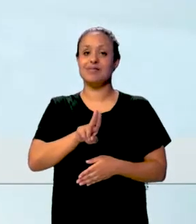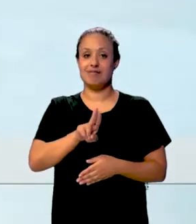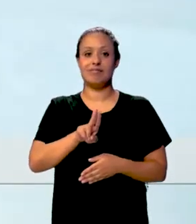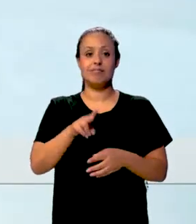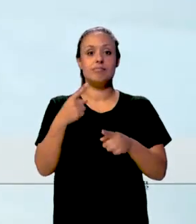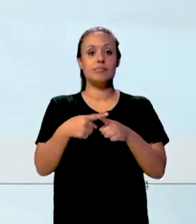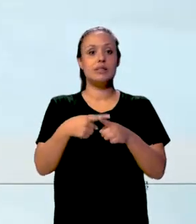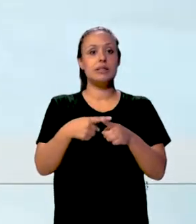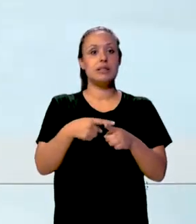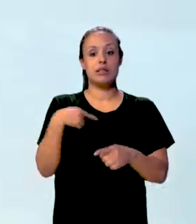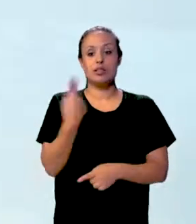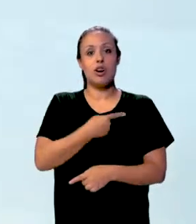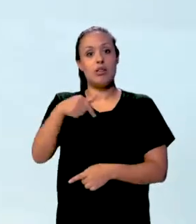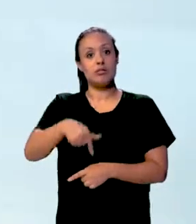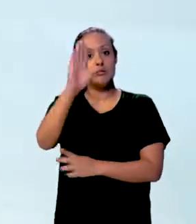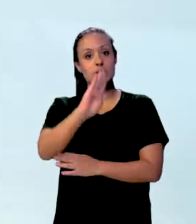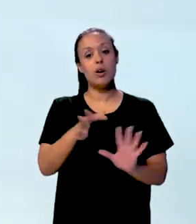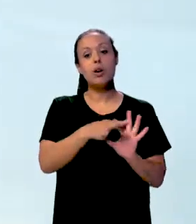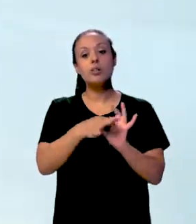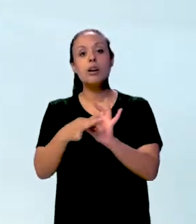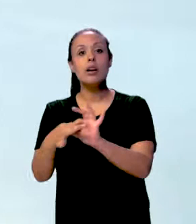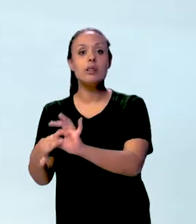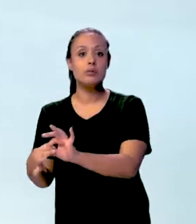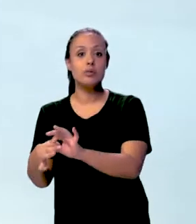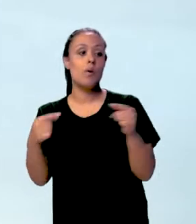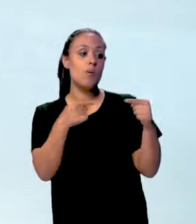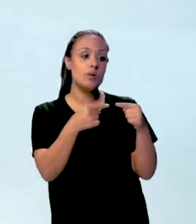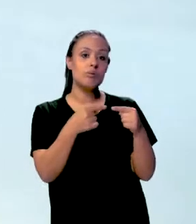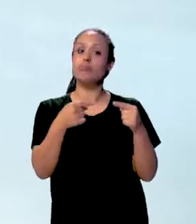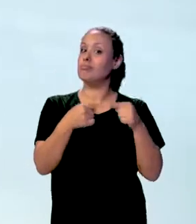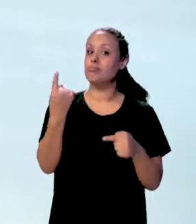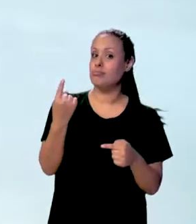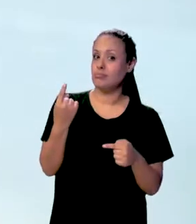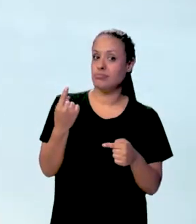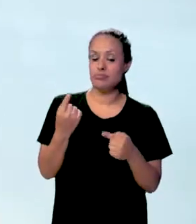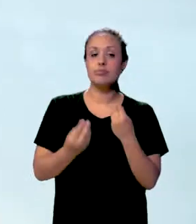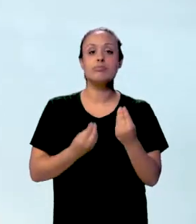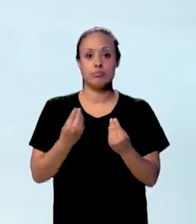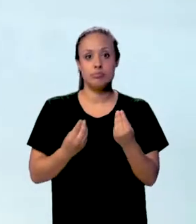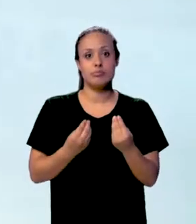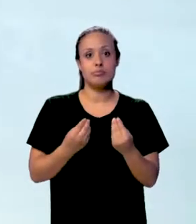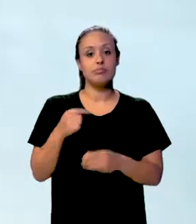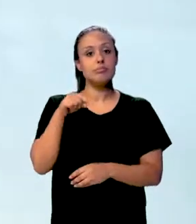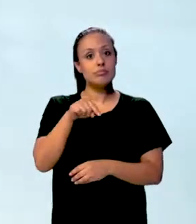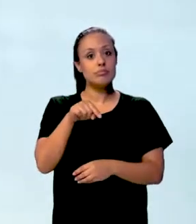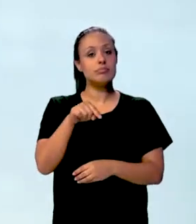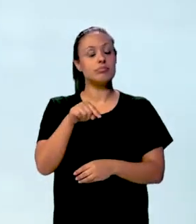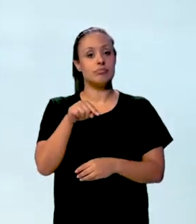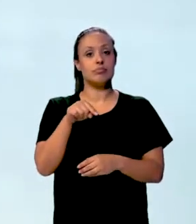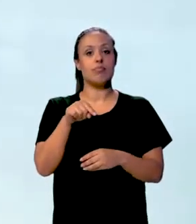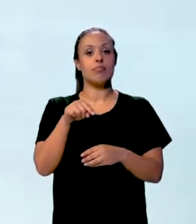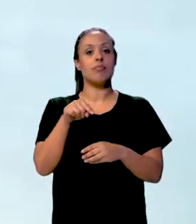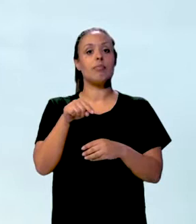referências europeias e colonizadoras realmente têm para o nosso contexto, né? Pensar criticamente, isso é